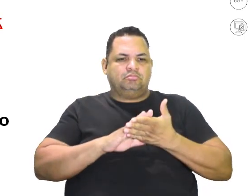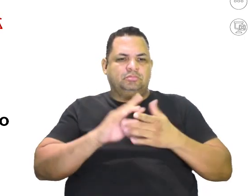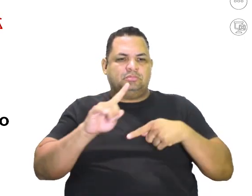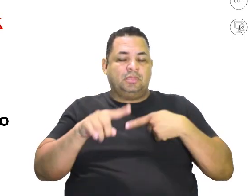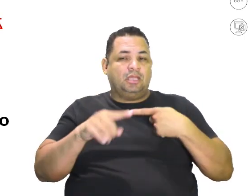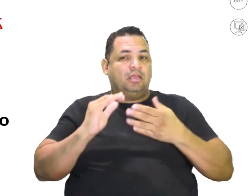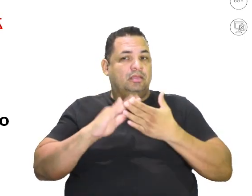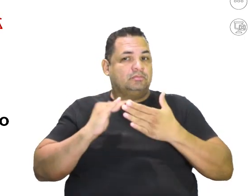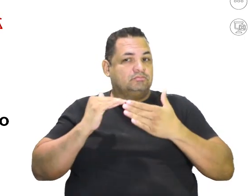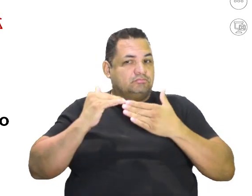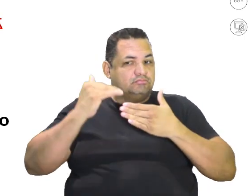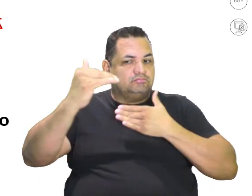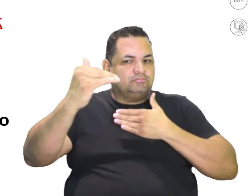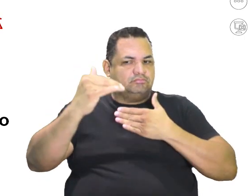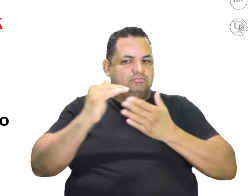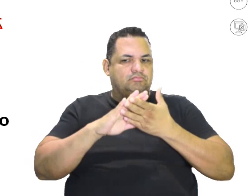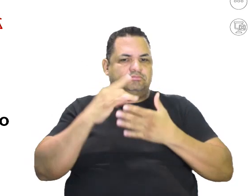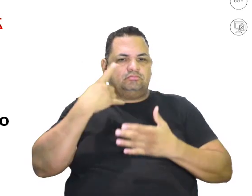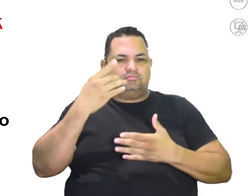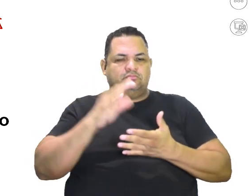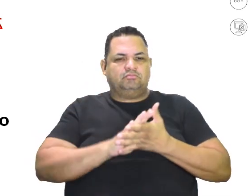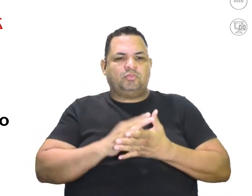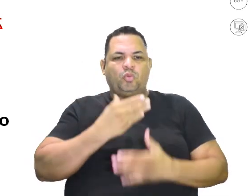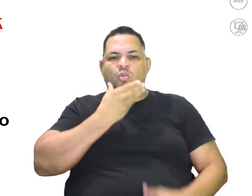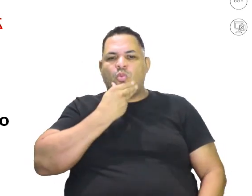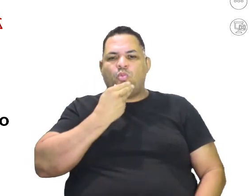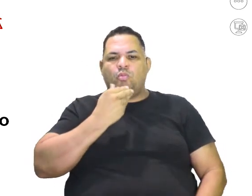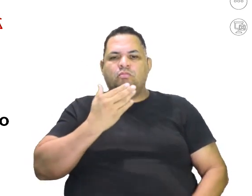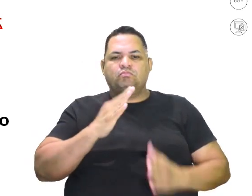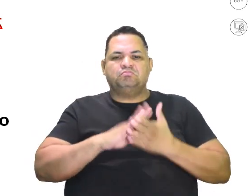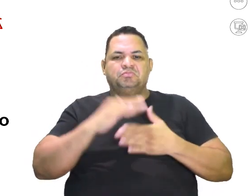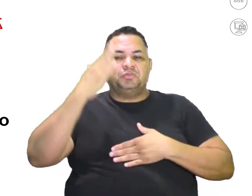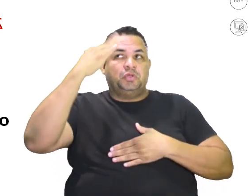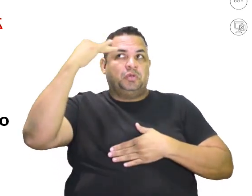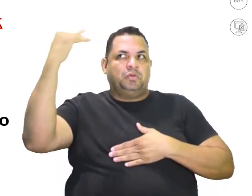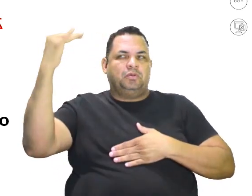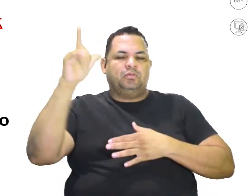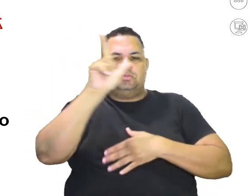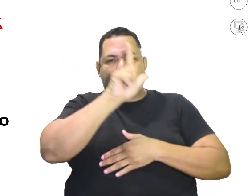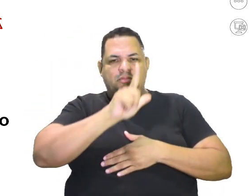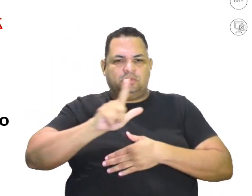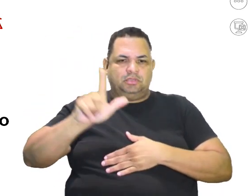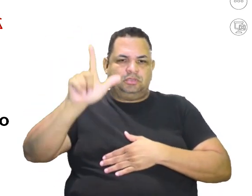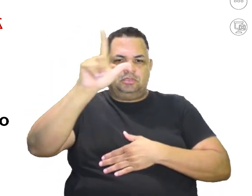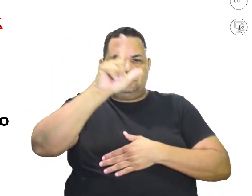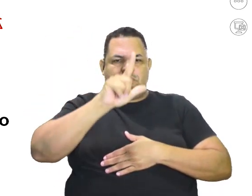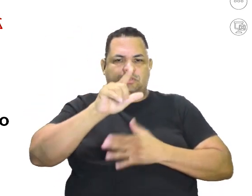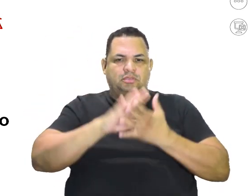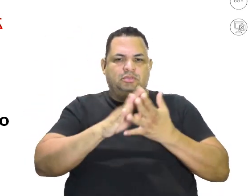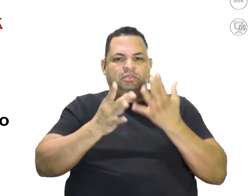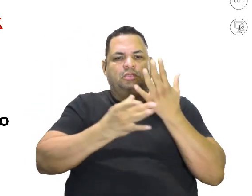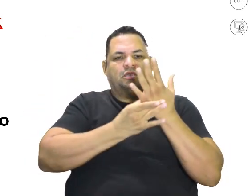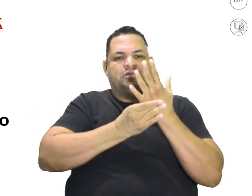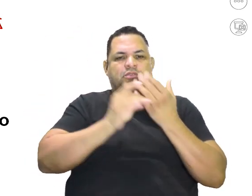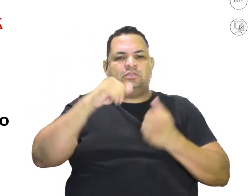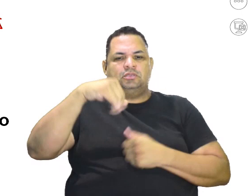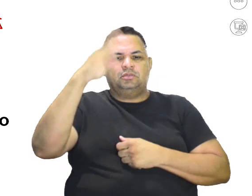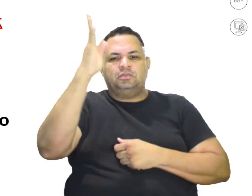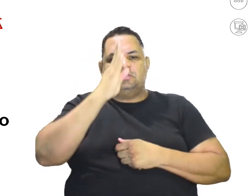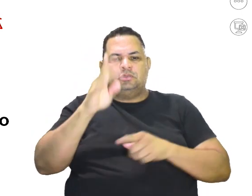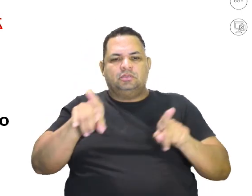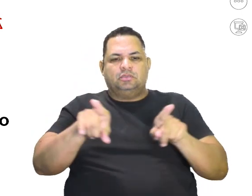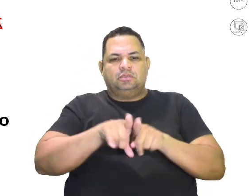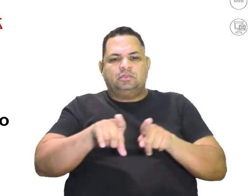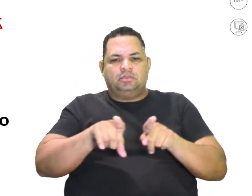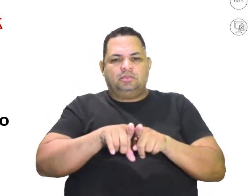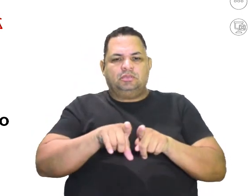adiantar, né? Vamos ver aqui que o Machado de Assis foi um grande nome da literatura realista no Brasil. Ele